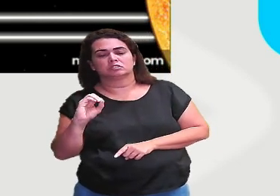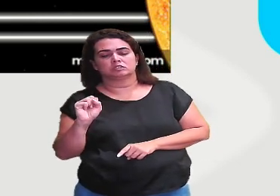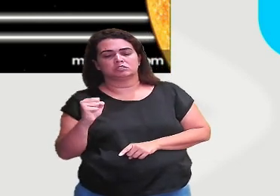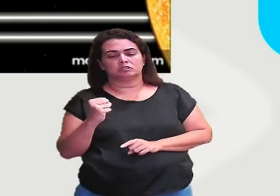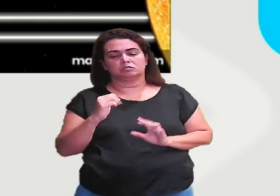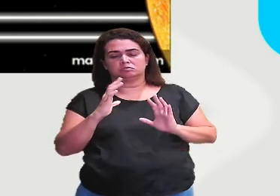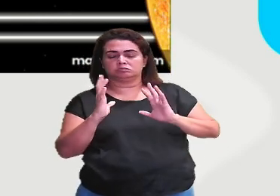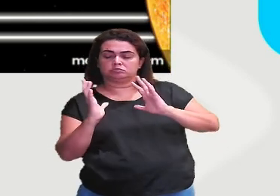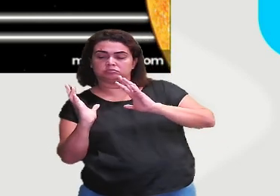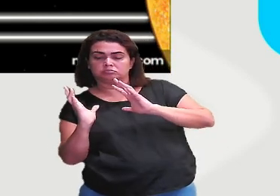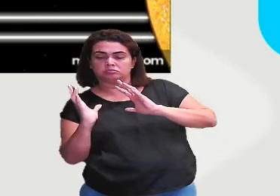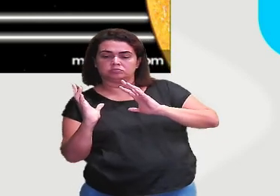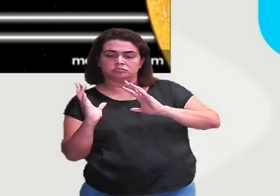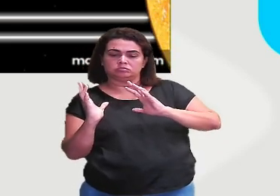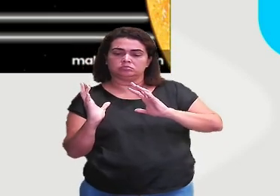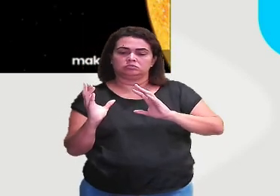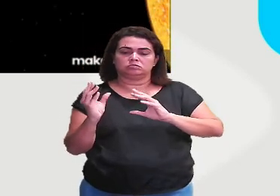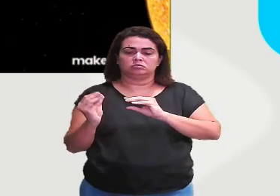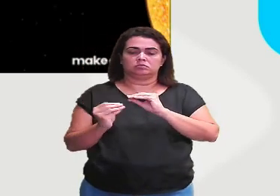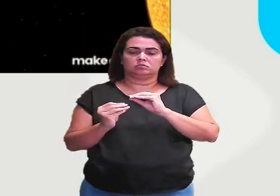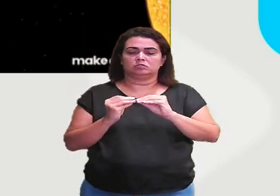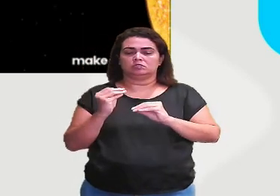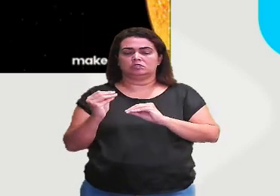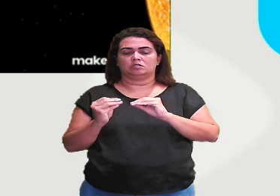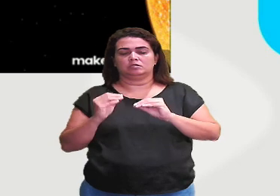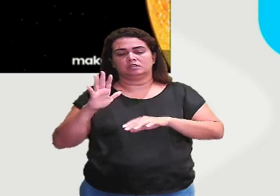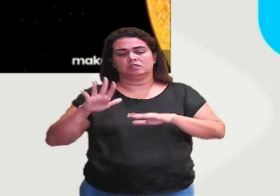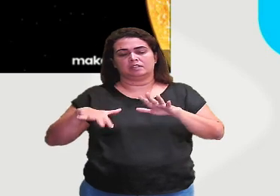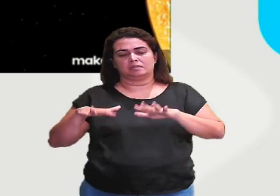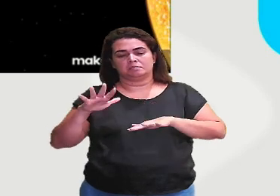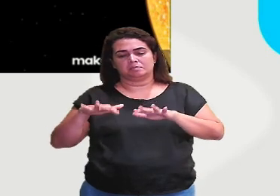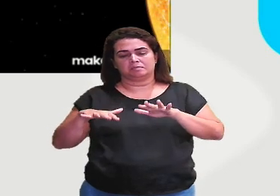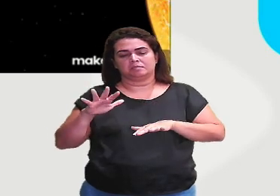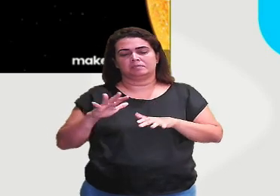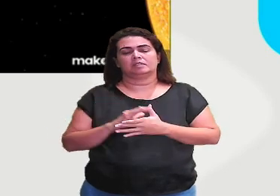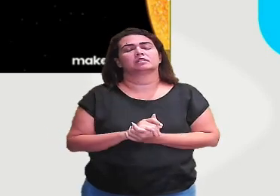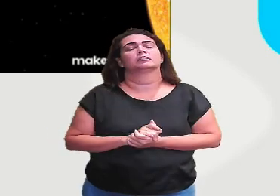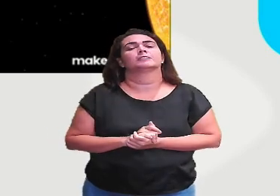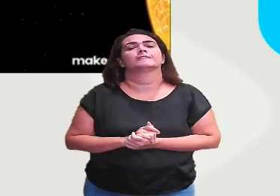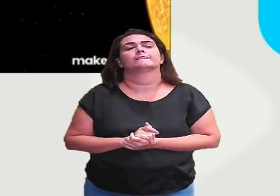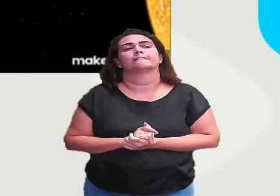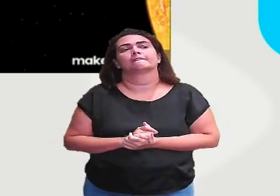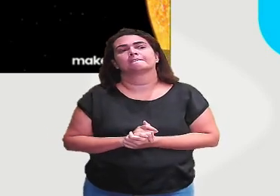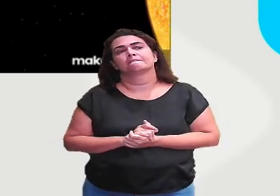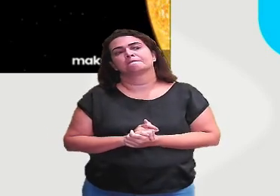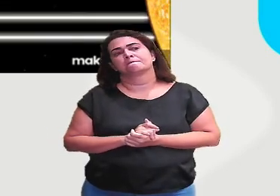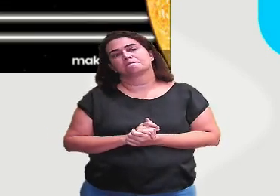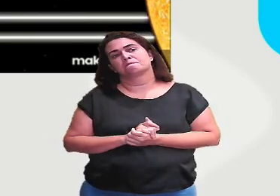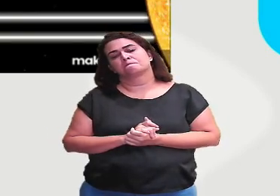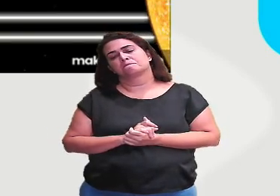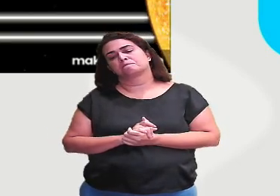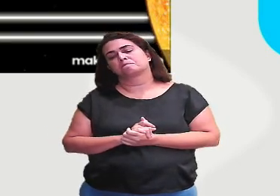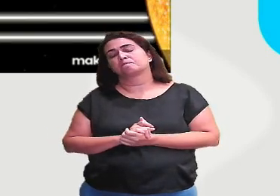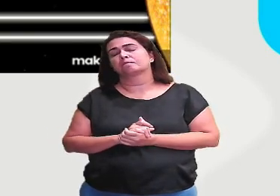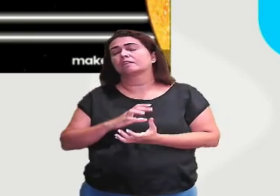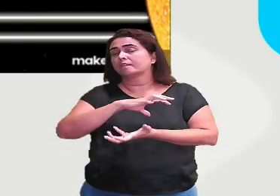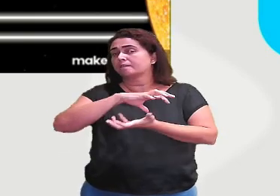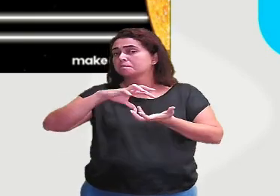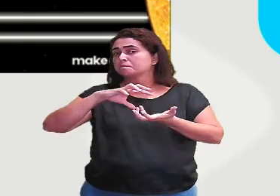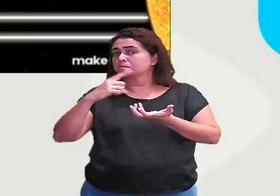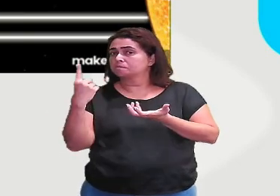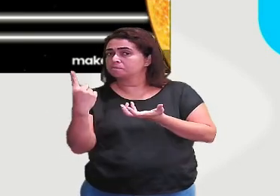da inclinação e a incidência do sol, ela vai se dar com mais intensidade em um dos hemisférios.